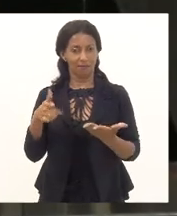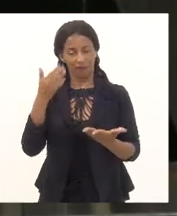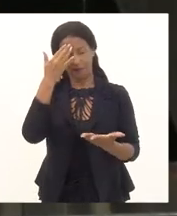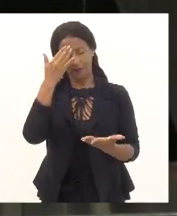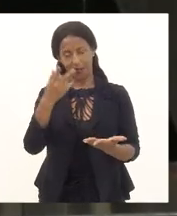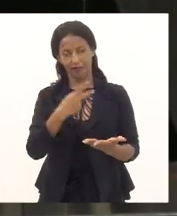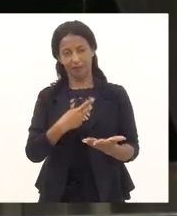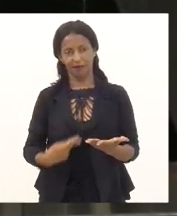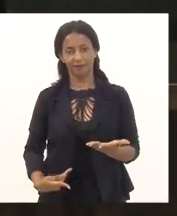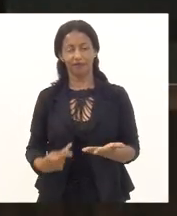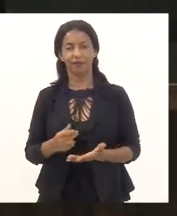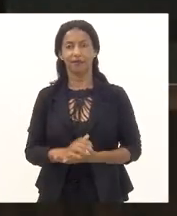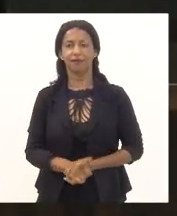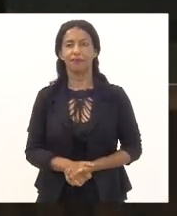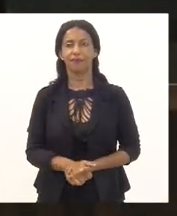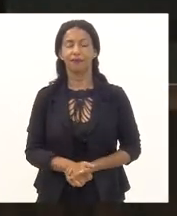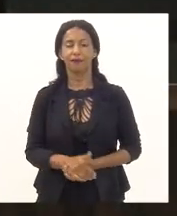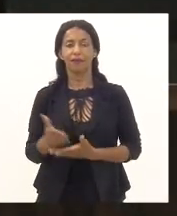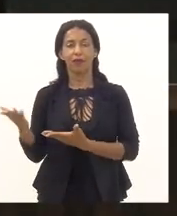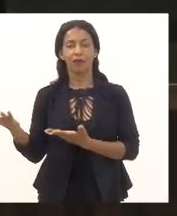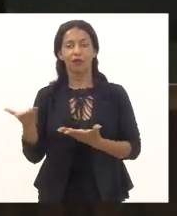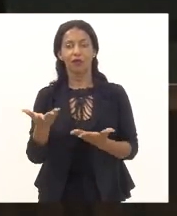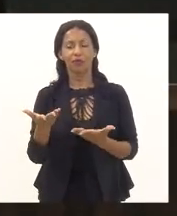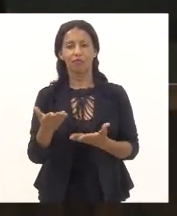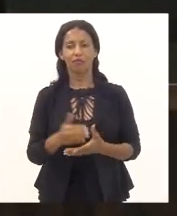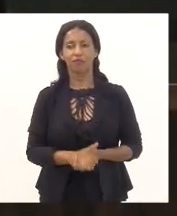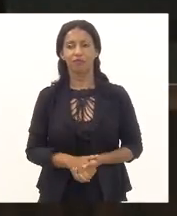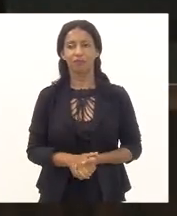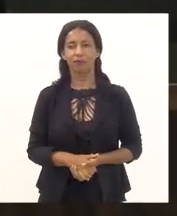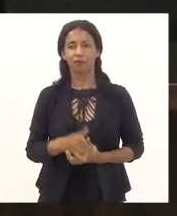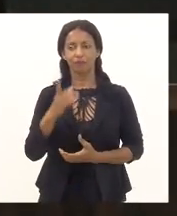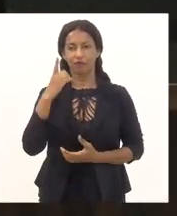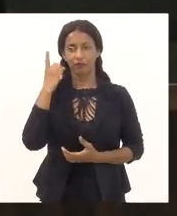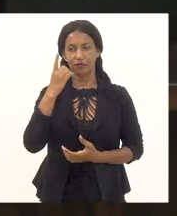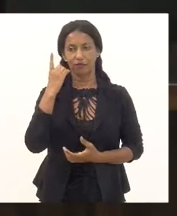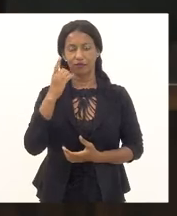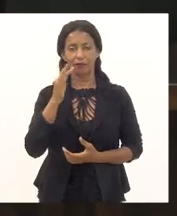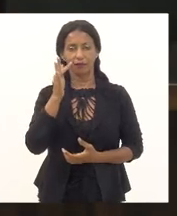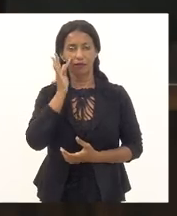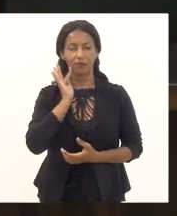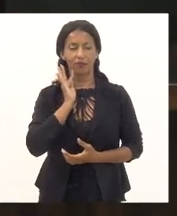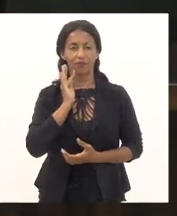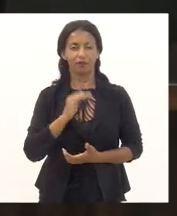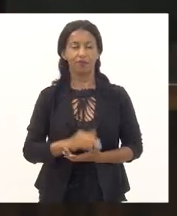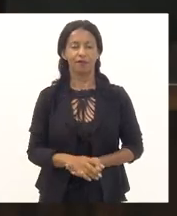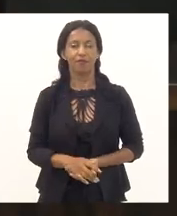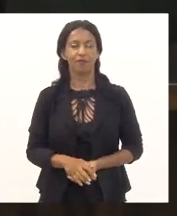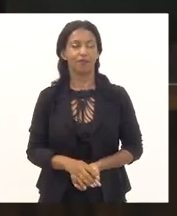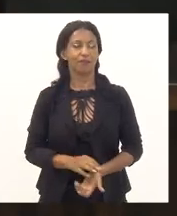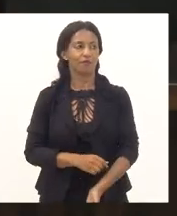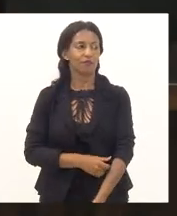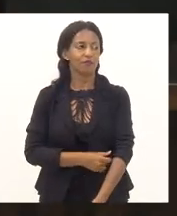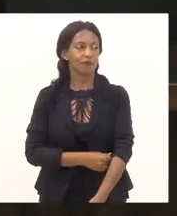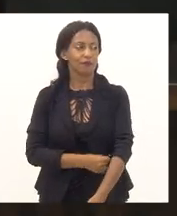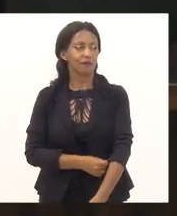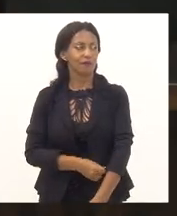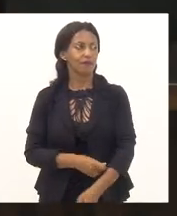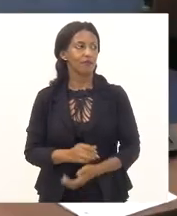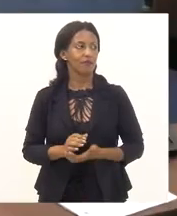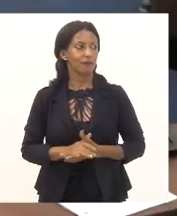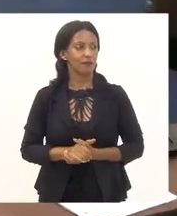senhora presidente. Próximo orador inscrito é o deputado Flávio Serafini.